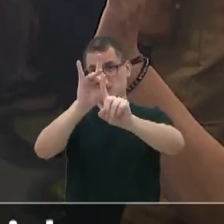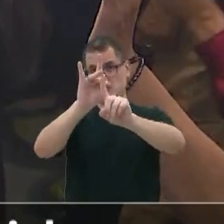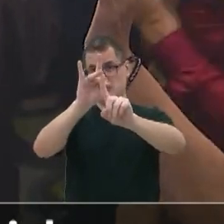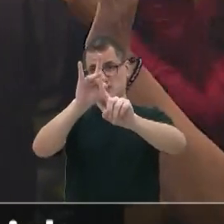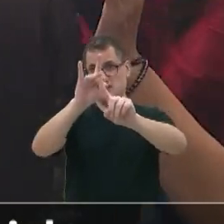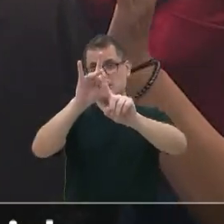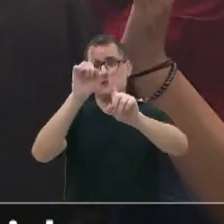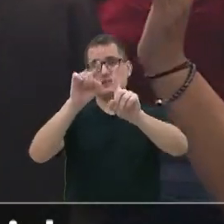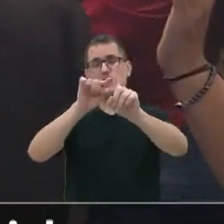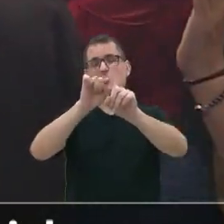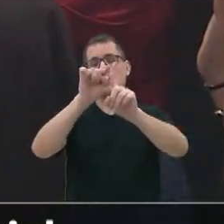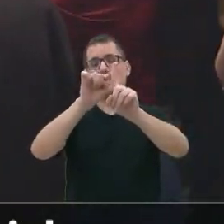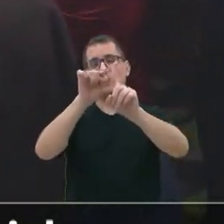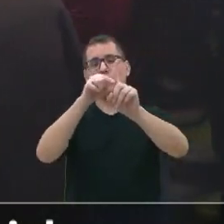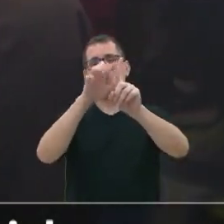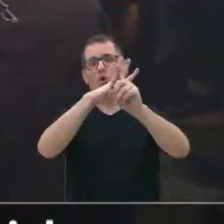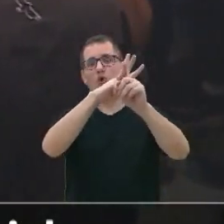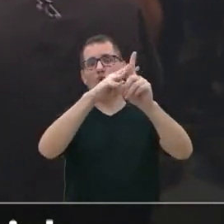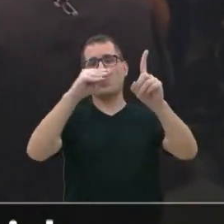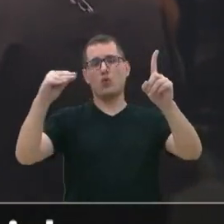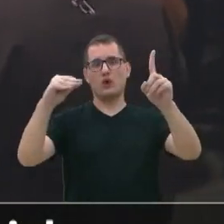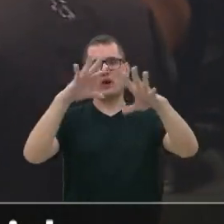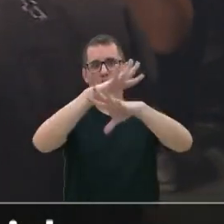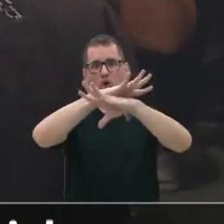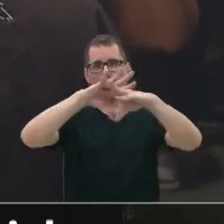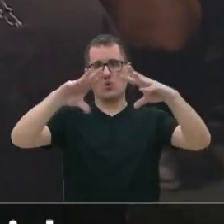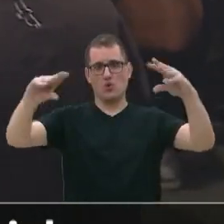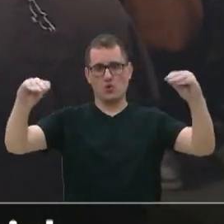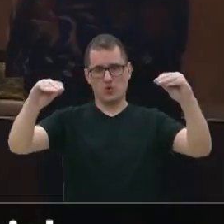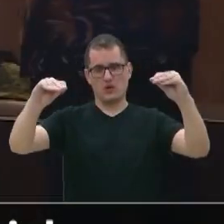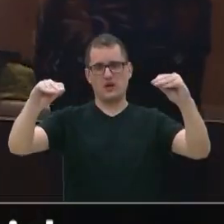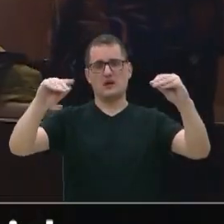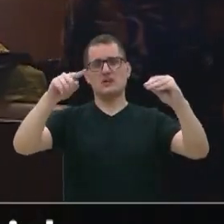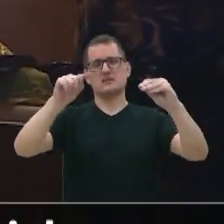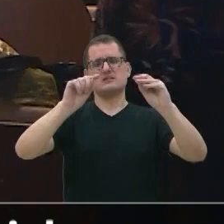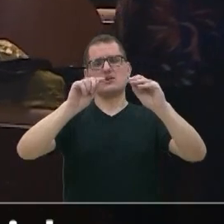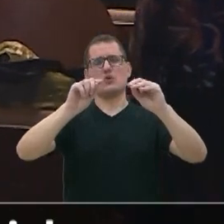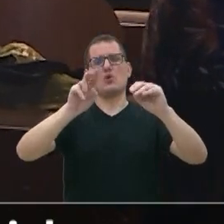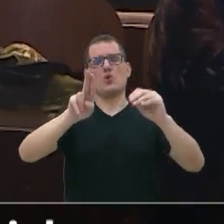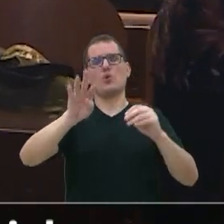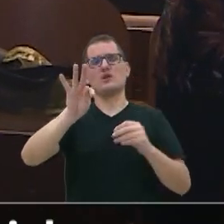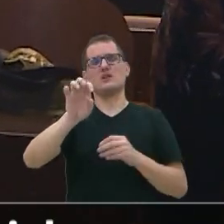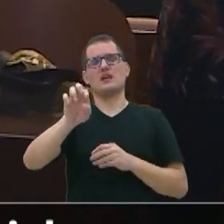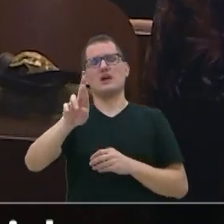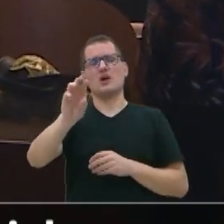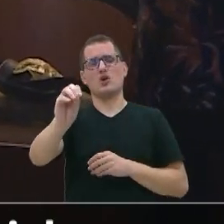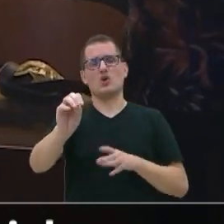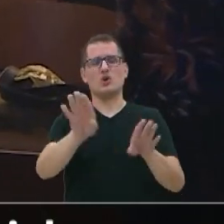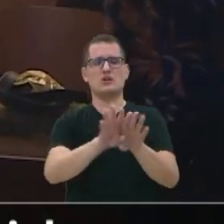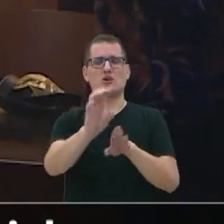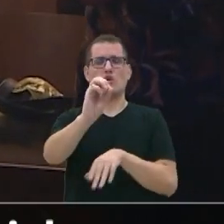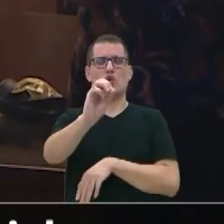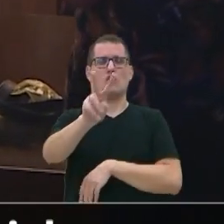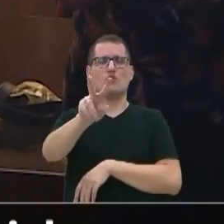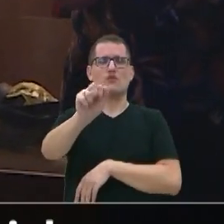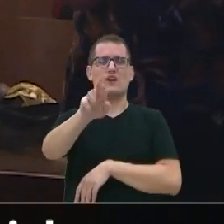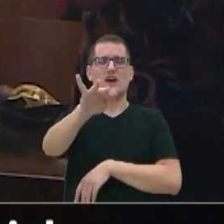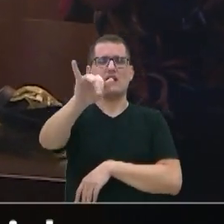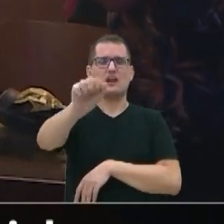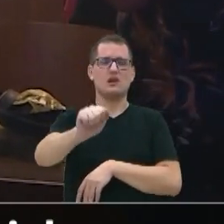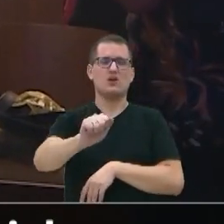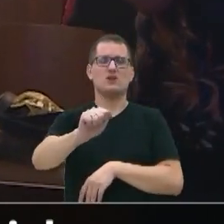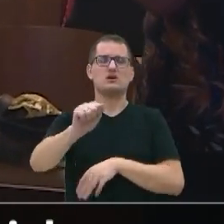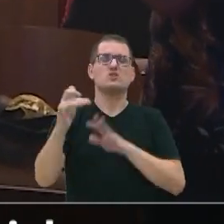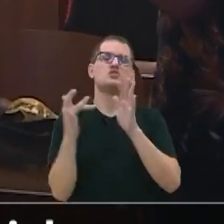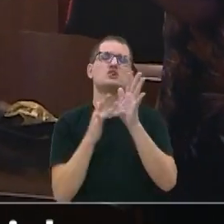suas trompas, pode curar o seu útero, pode curar o seu ovário. Creia, creia, Ele lava com o